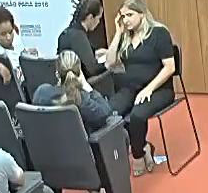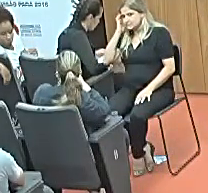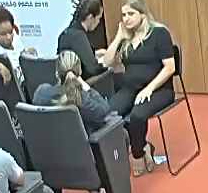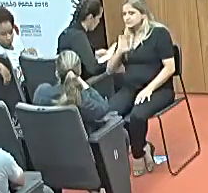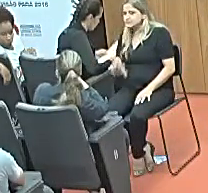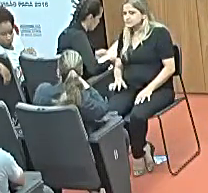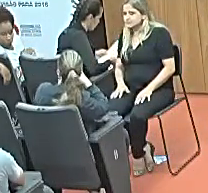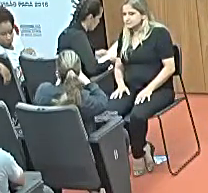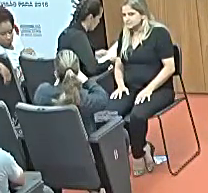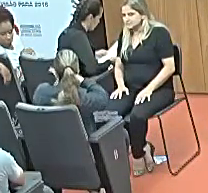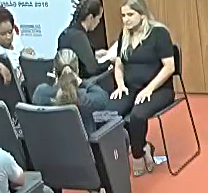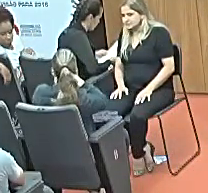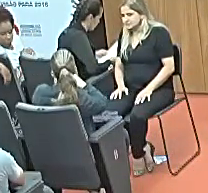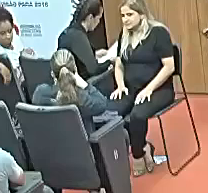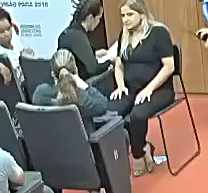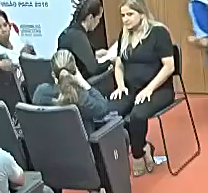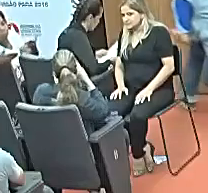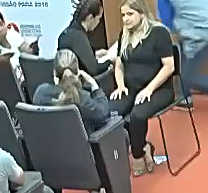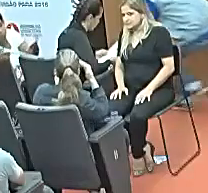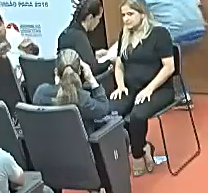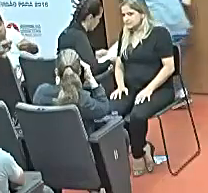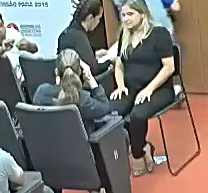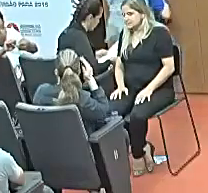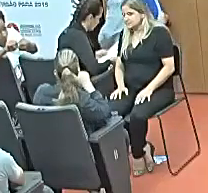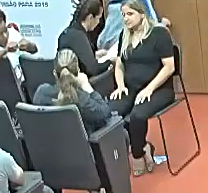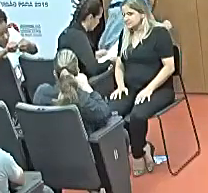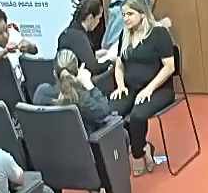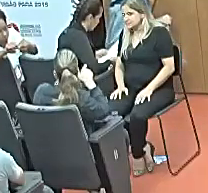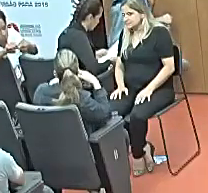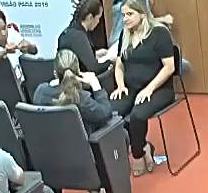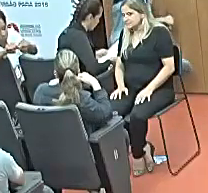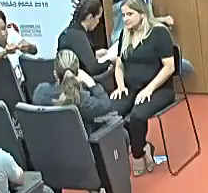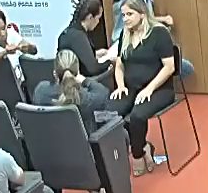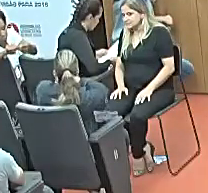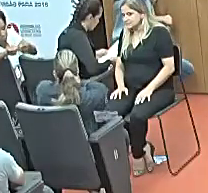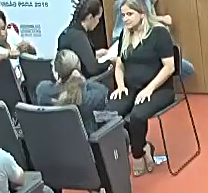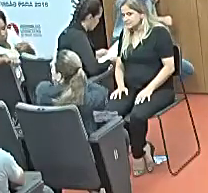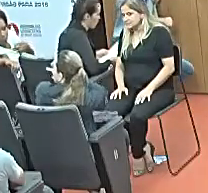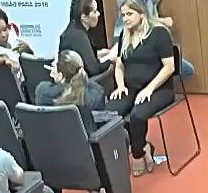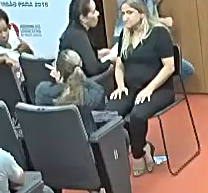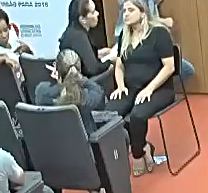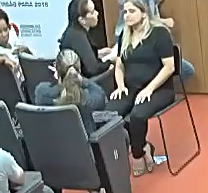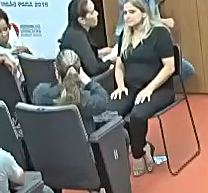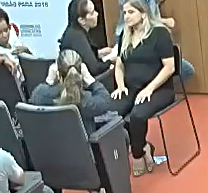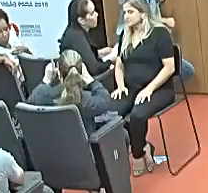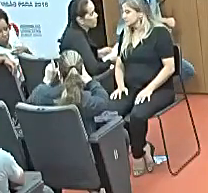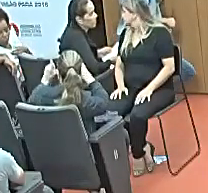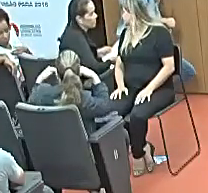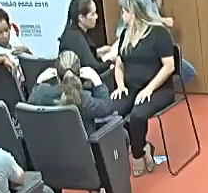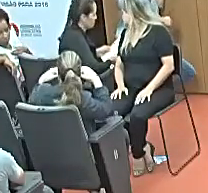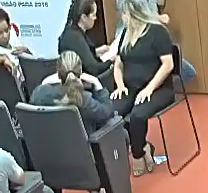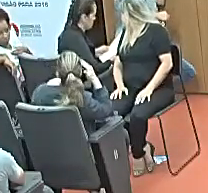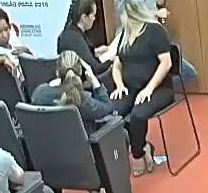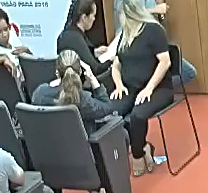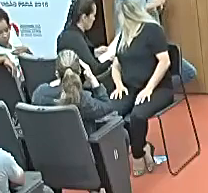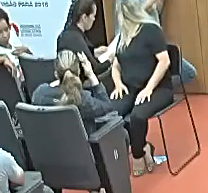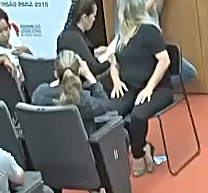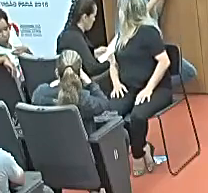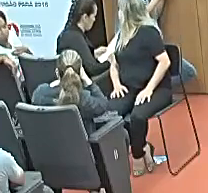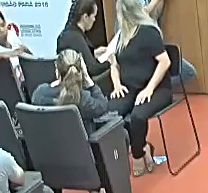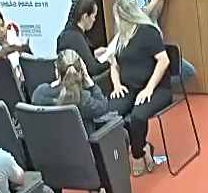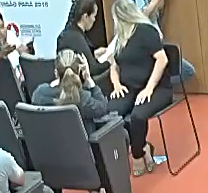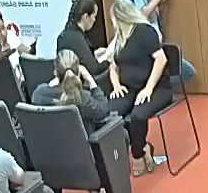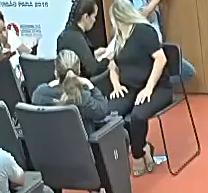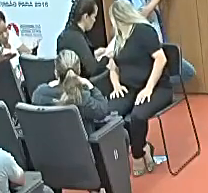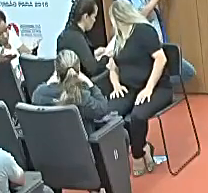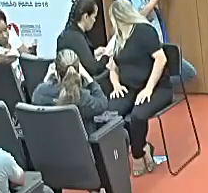família agrícola como resultado das discussões dos subgrupos foram apresentadas sugestões de alterações do pt a g&d recomendações